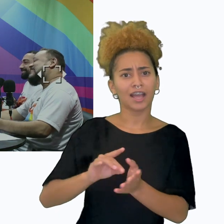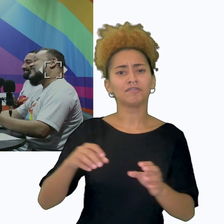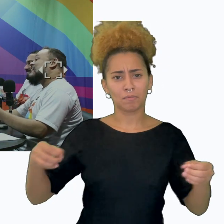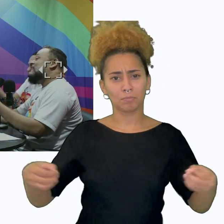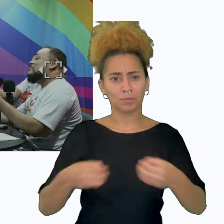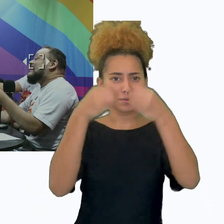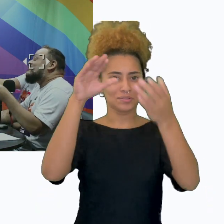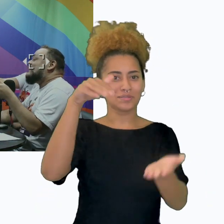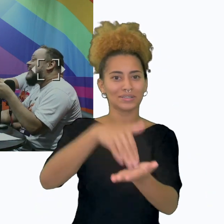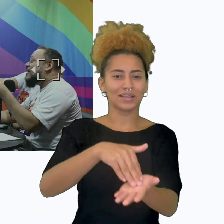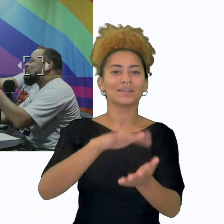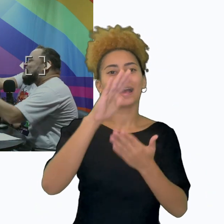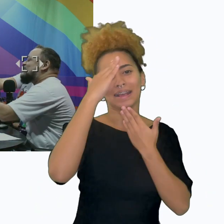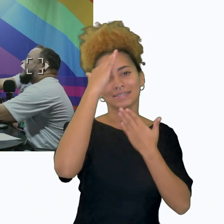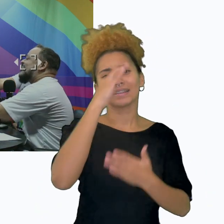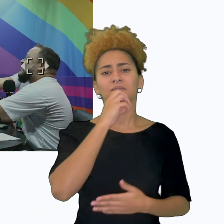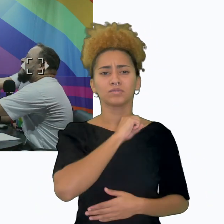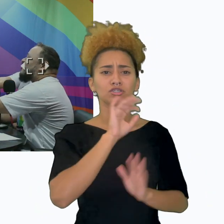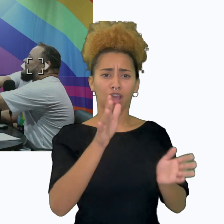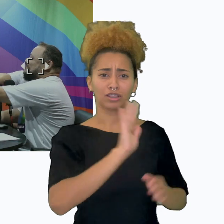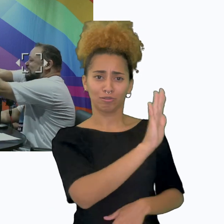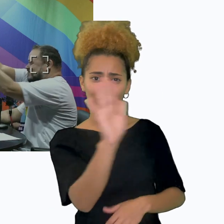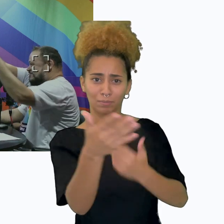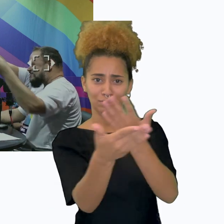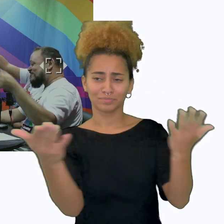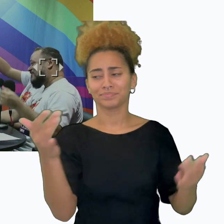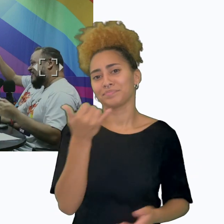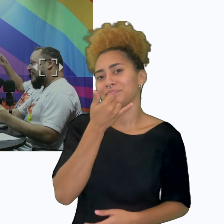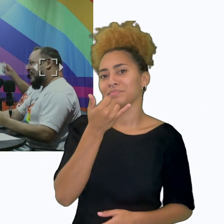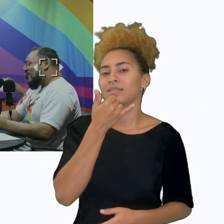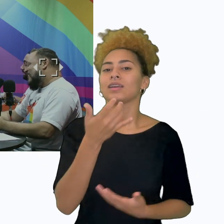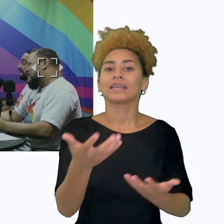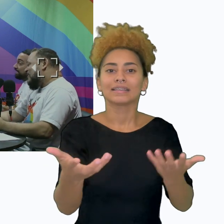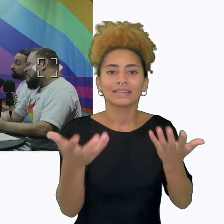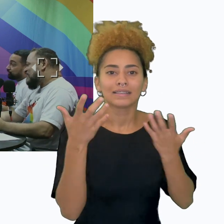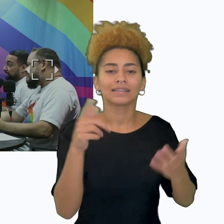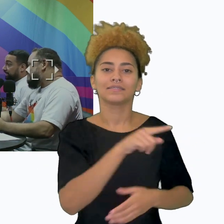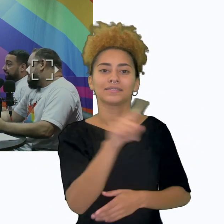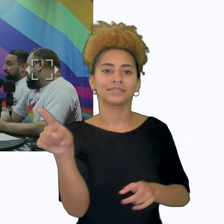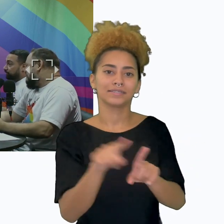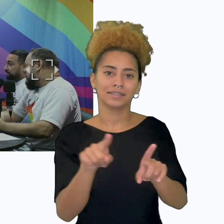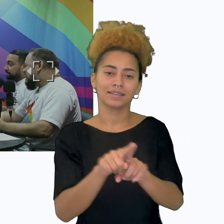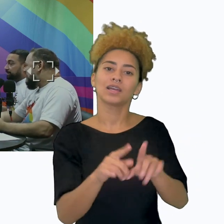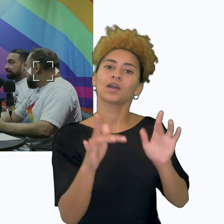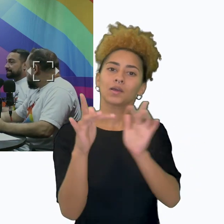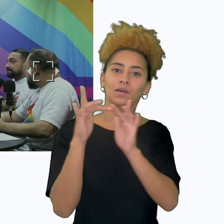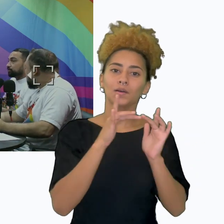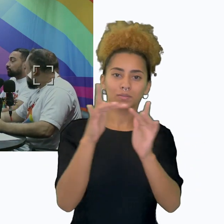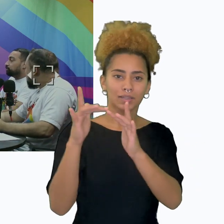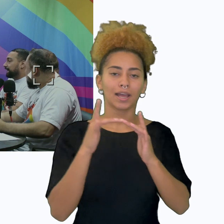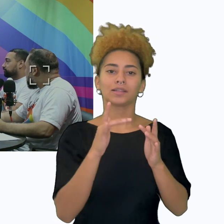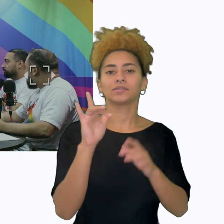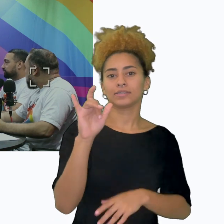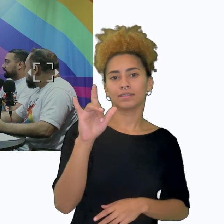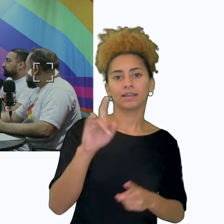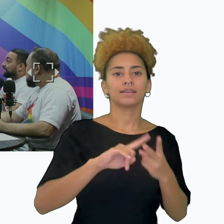Vamos aqui, ó. Vamos brindar no final. Vamos final. só agradecer logo. Se tu já deu tchau pra todo mundo... Eu queria só dar A gente mais queria que vocês também passassem os